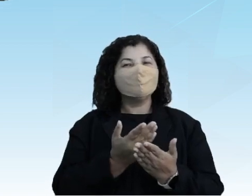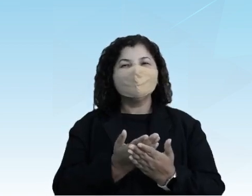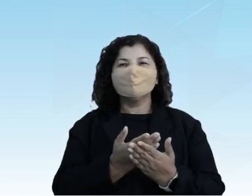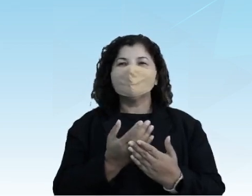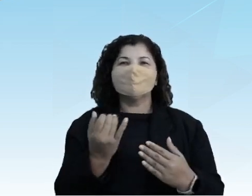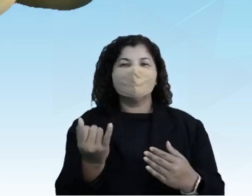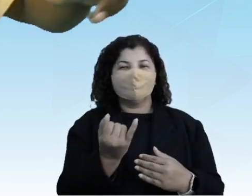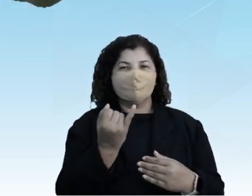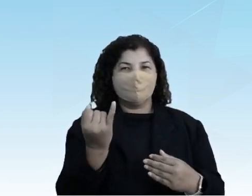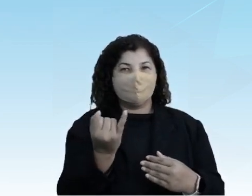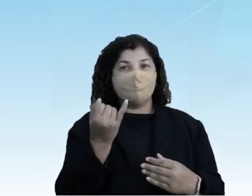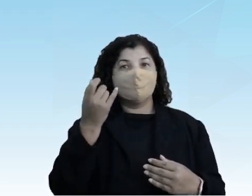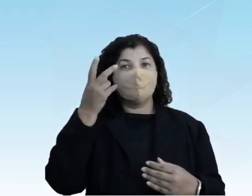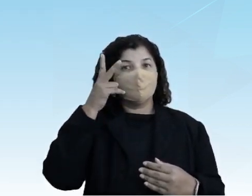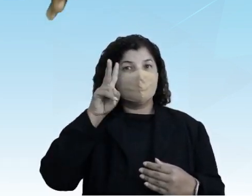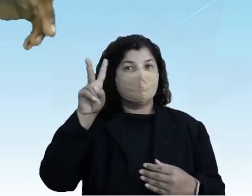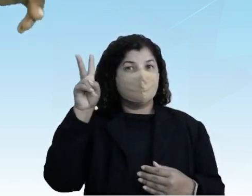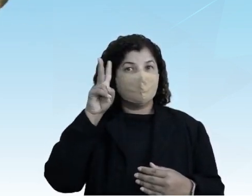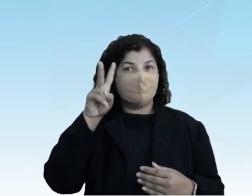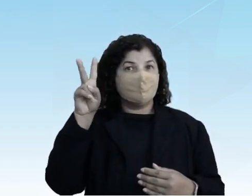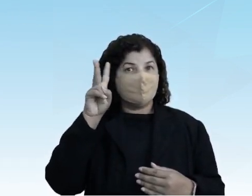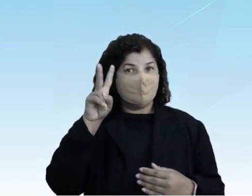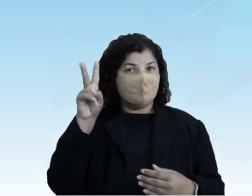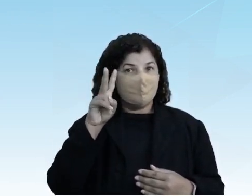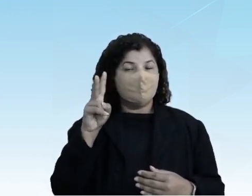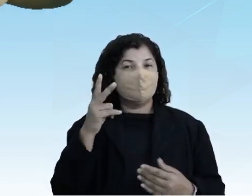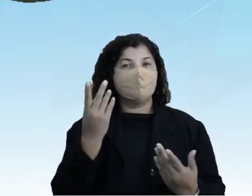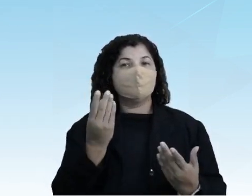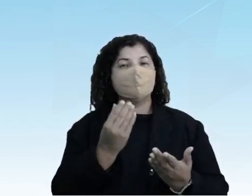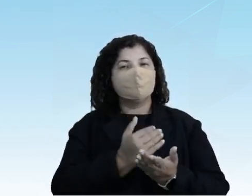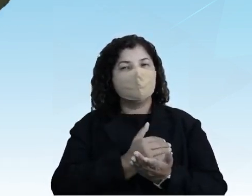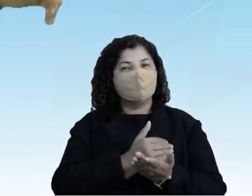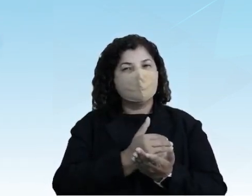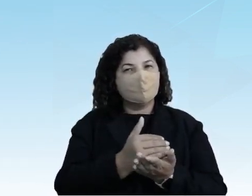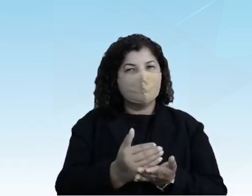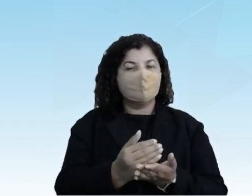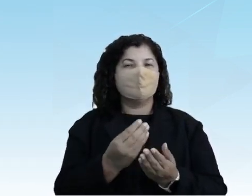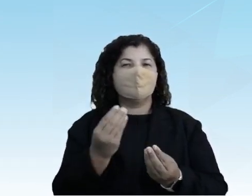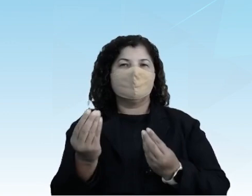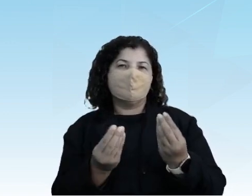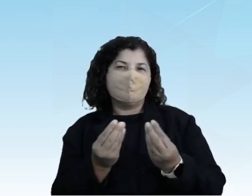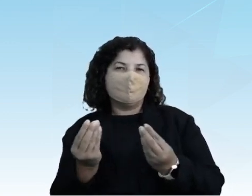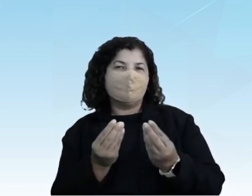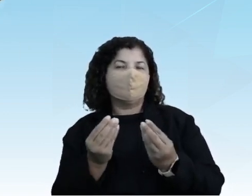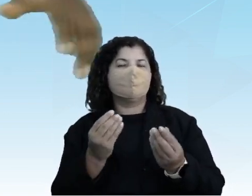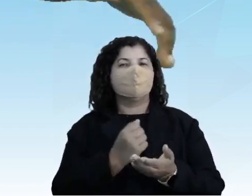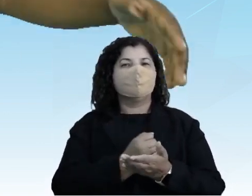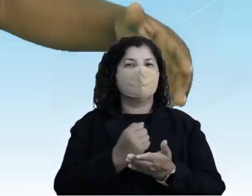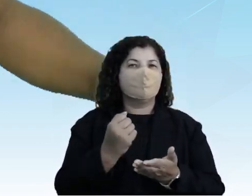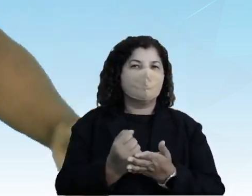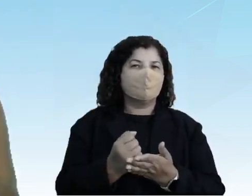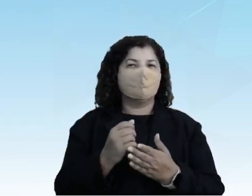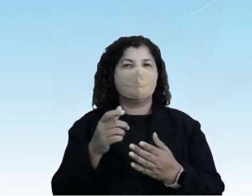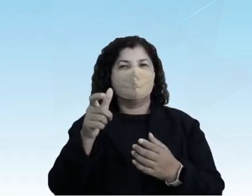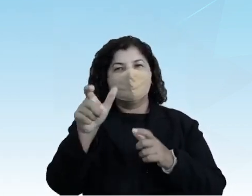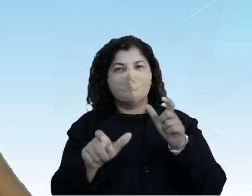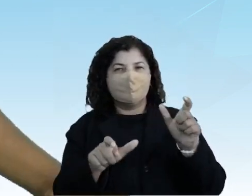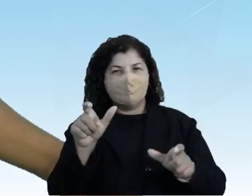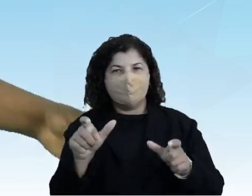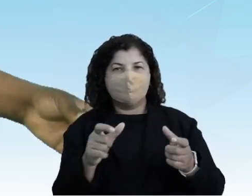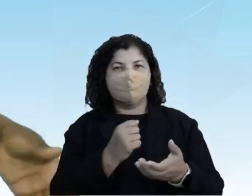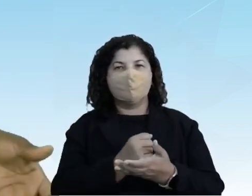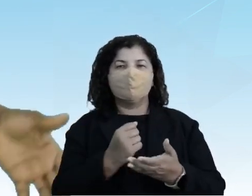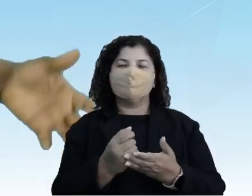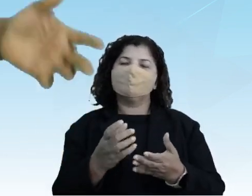maravilhosa história da introdução, não é? De tempo, sujeito, documento. Entre, fique à